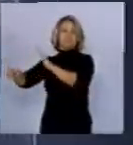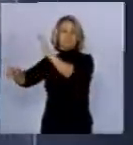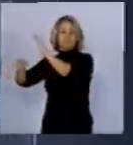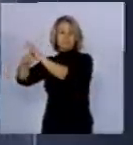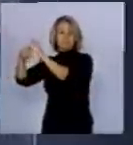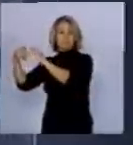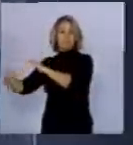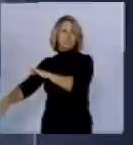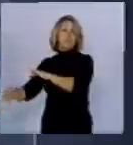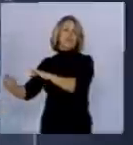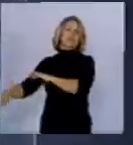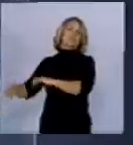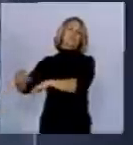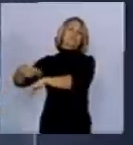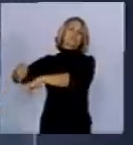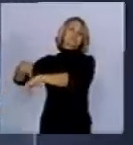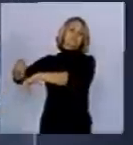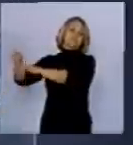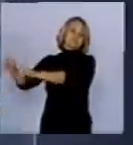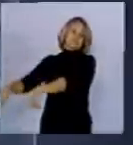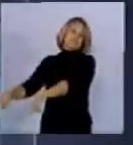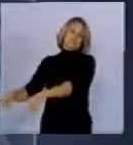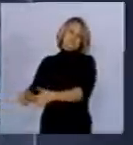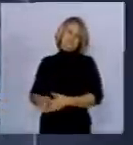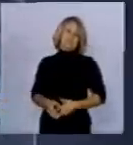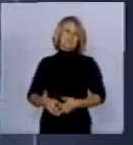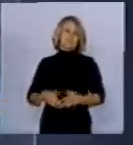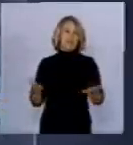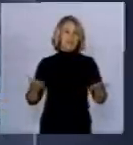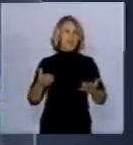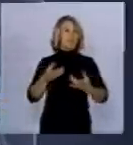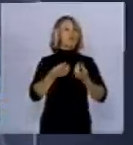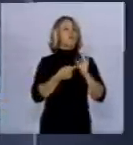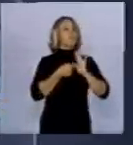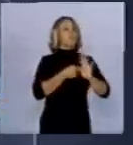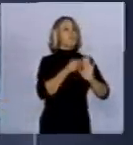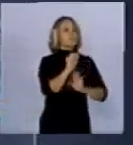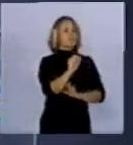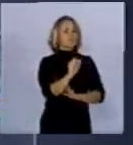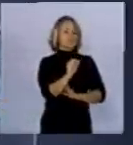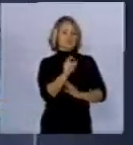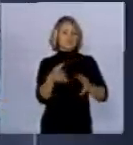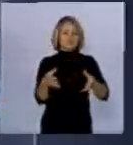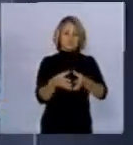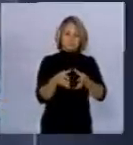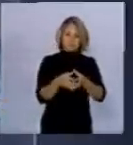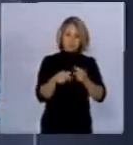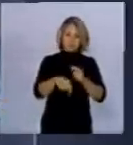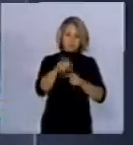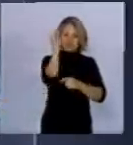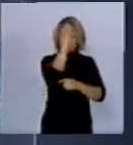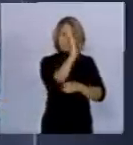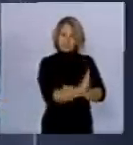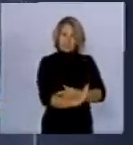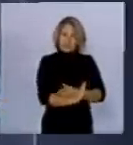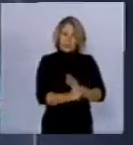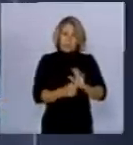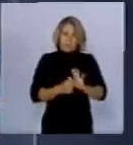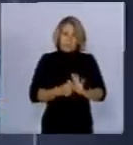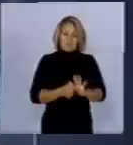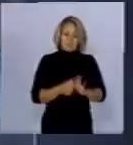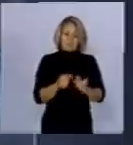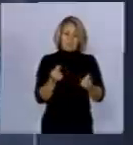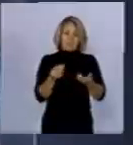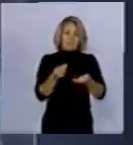aquele exibidor naquele determinado território essa dinâmica faz com que o mercado Apresente uma deficiência estrutural em